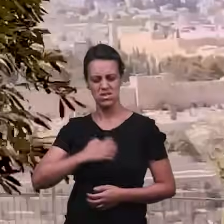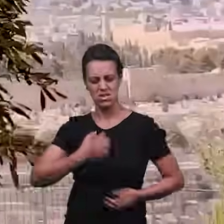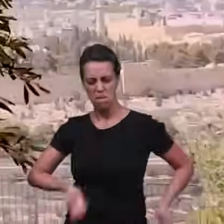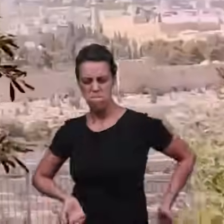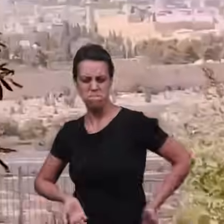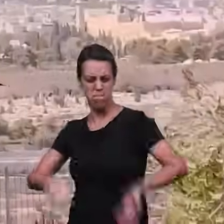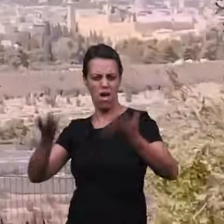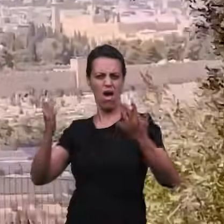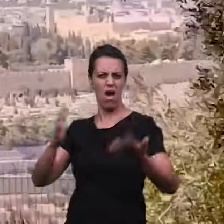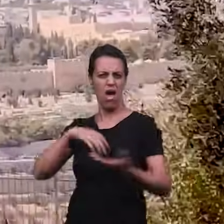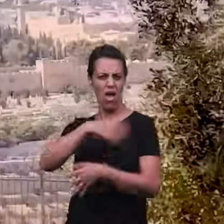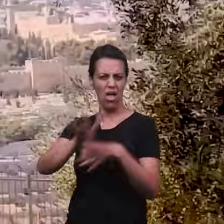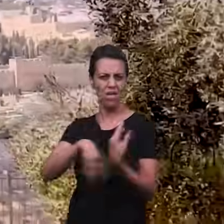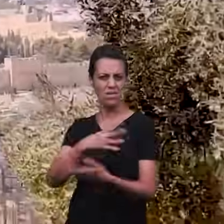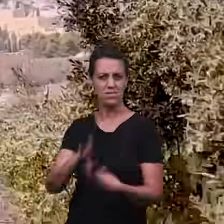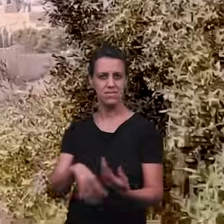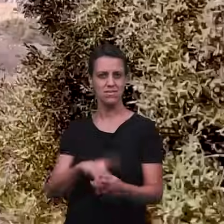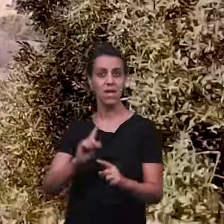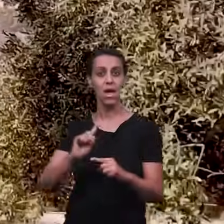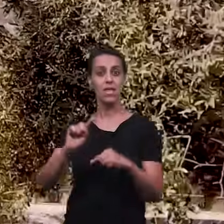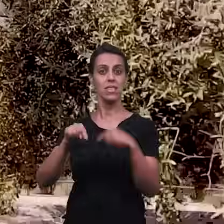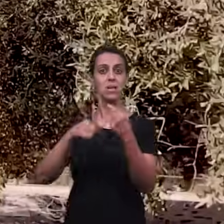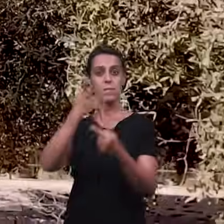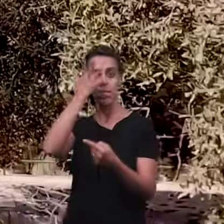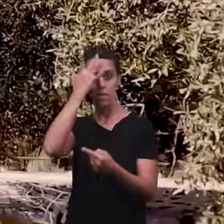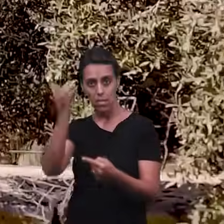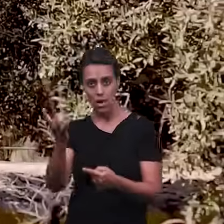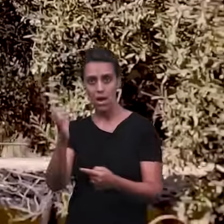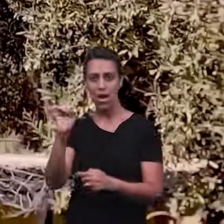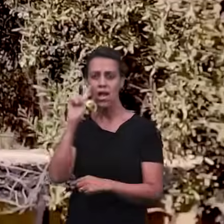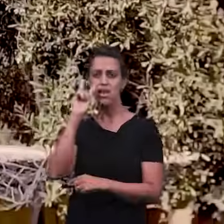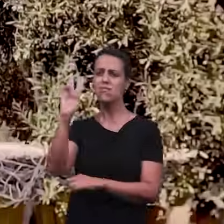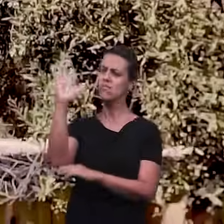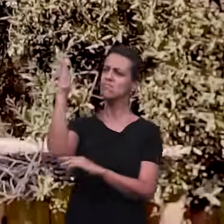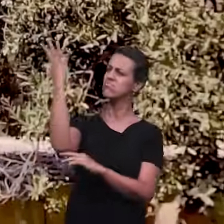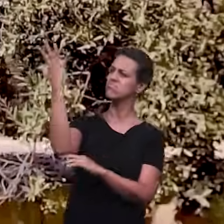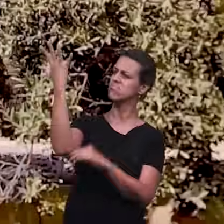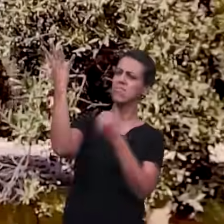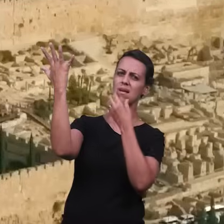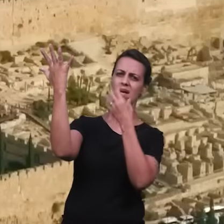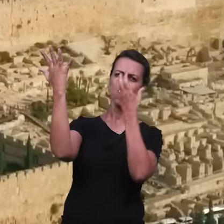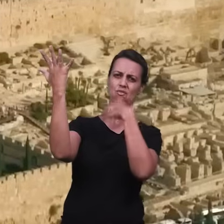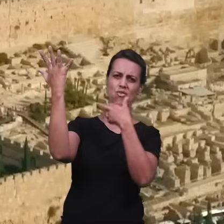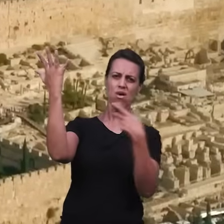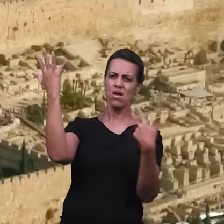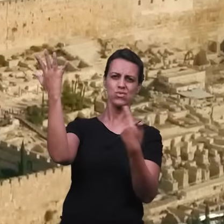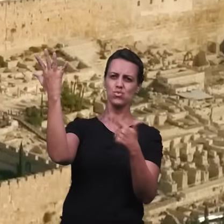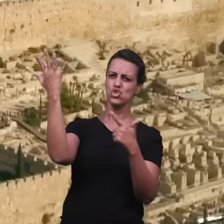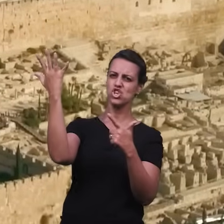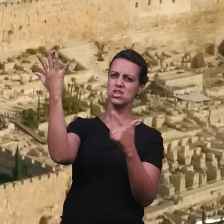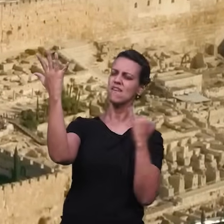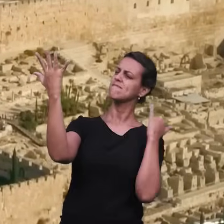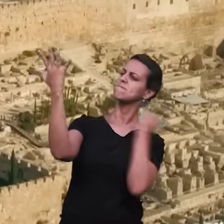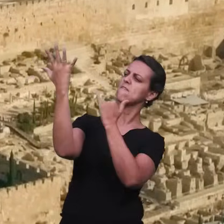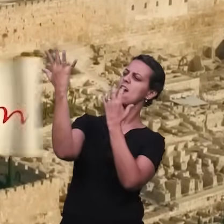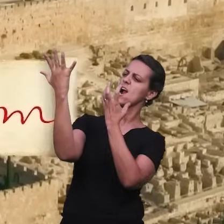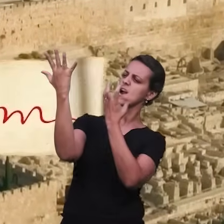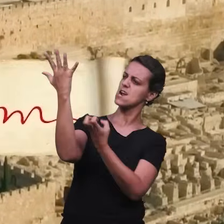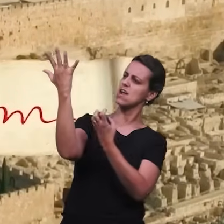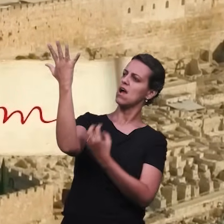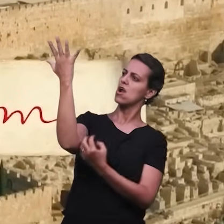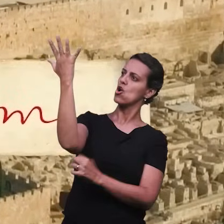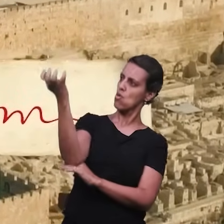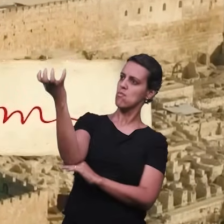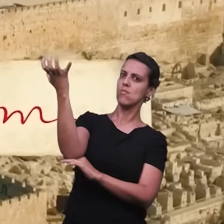No dia seguinte, ele vê essa figueira sem frutos e ele disse: seca-se a figueira. E olha só